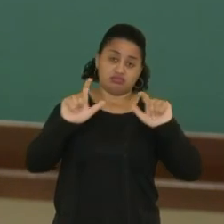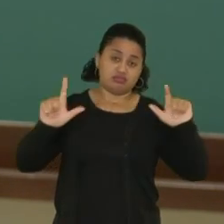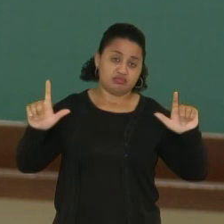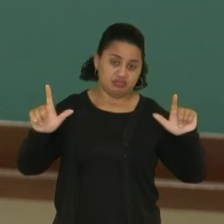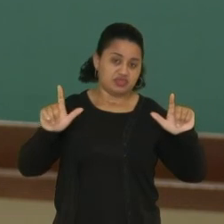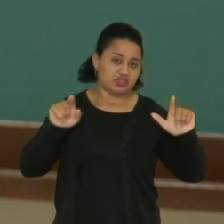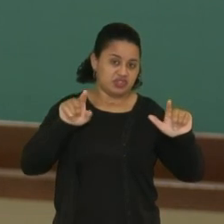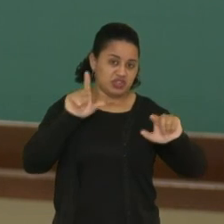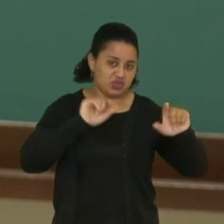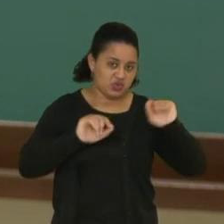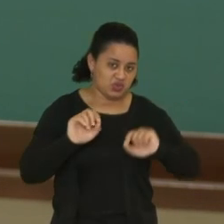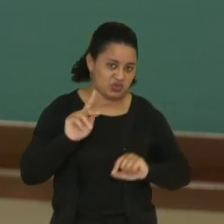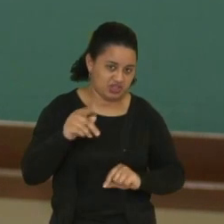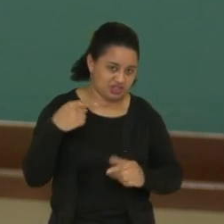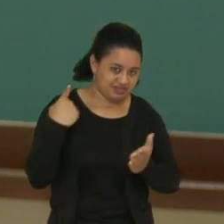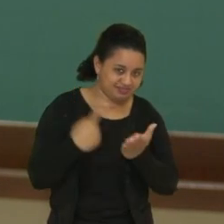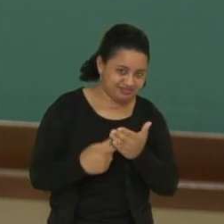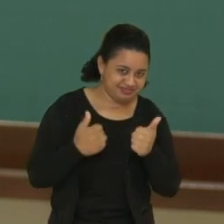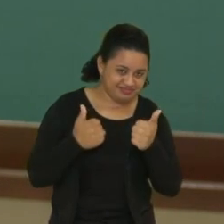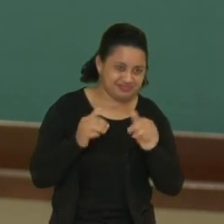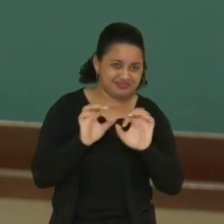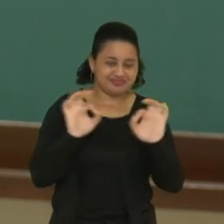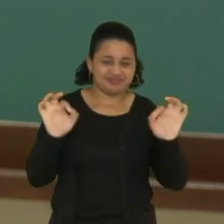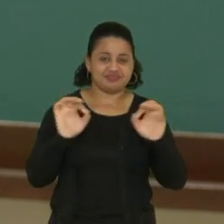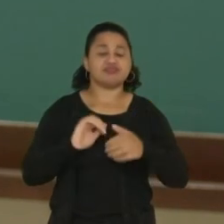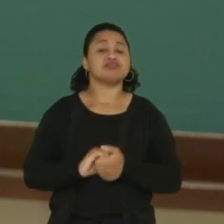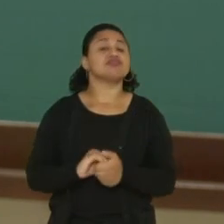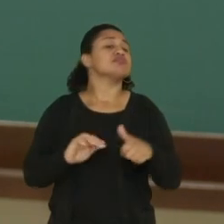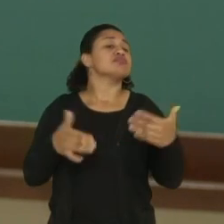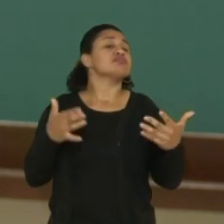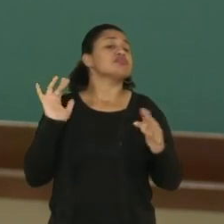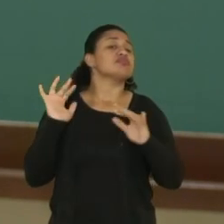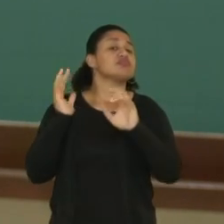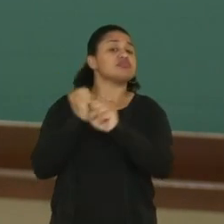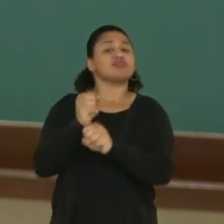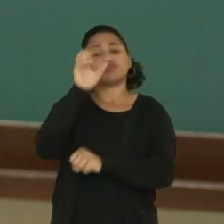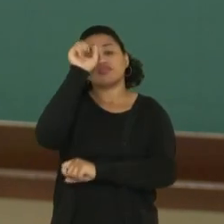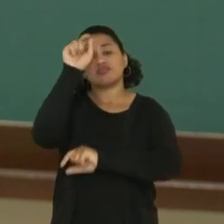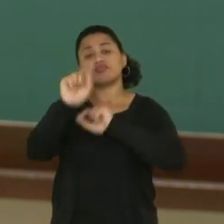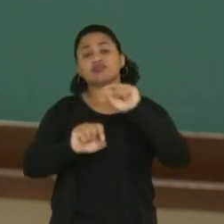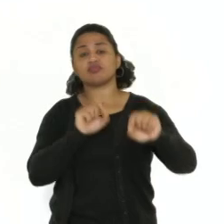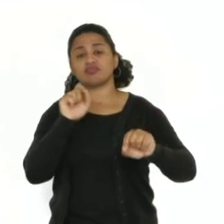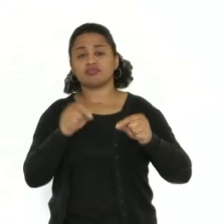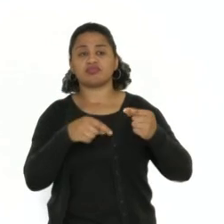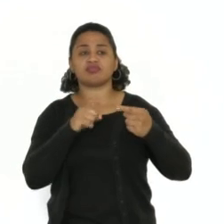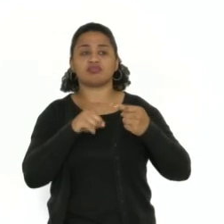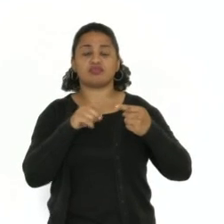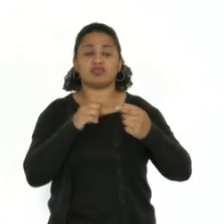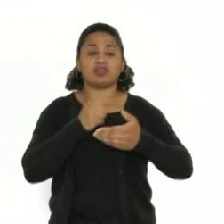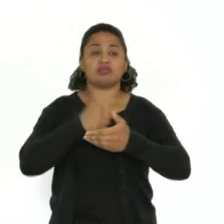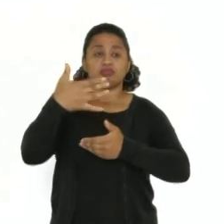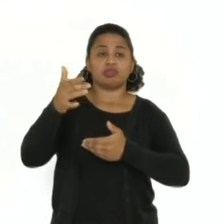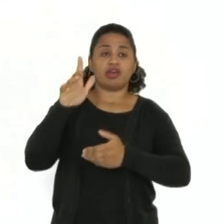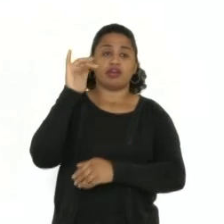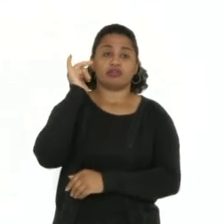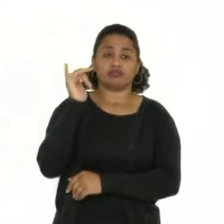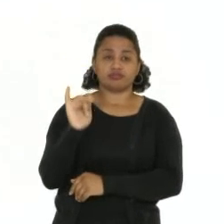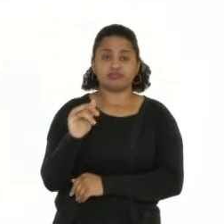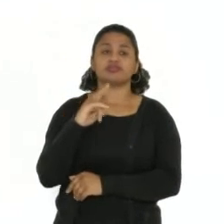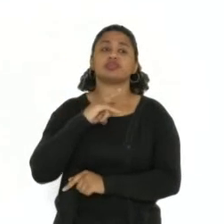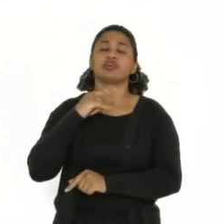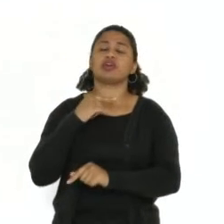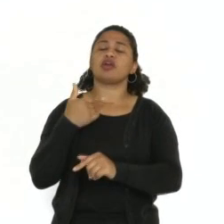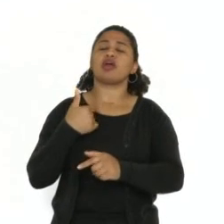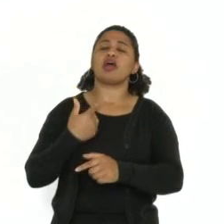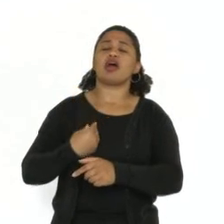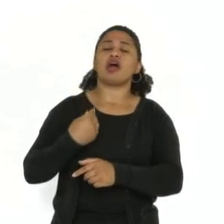www.biografia.com. Combinadíssimo? Ótimo! O que aprendemos? A biografia é uma narrativa que